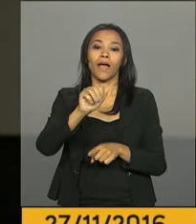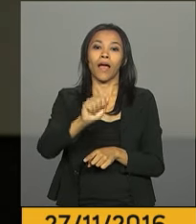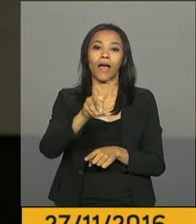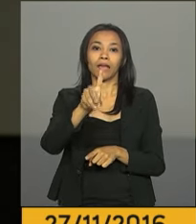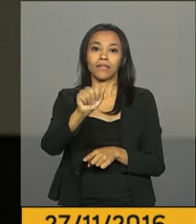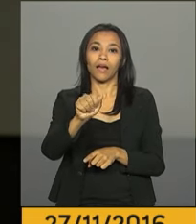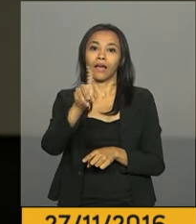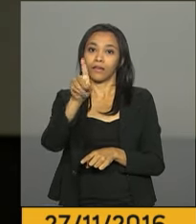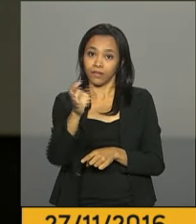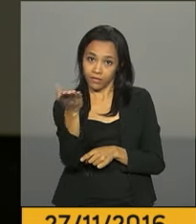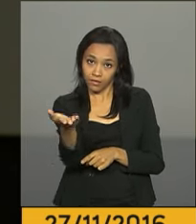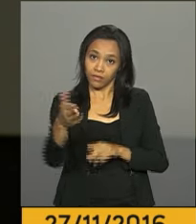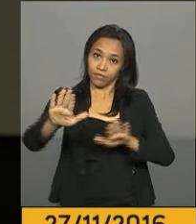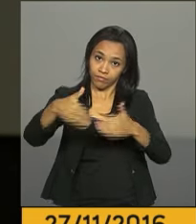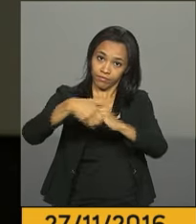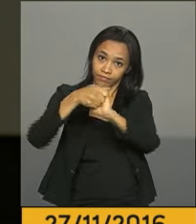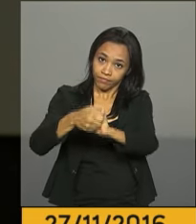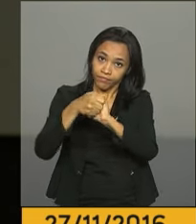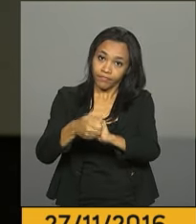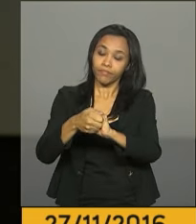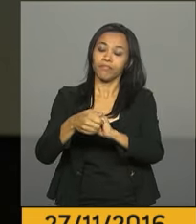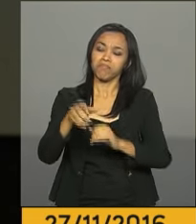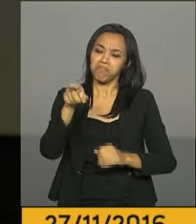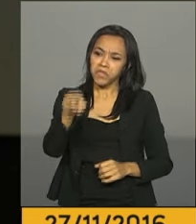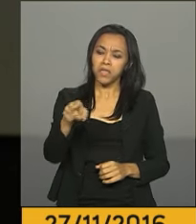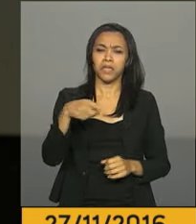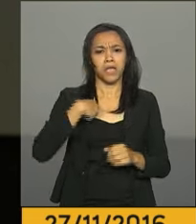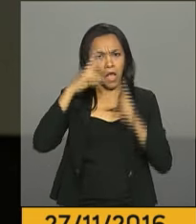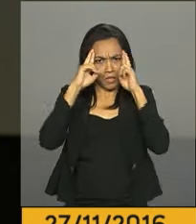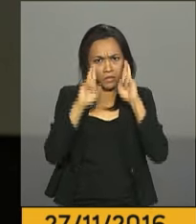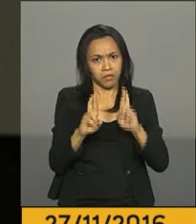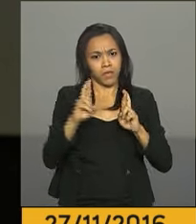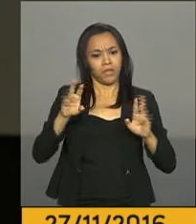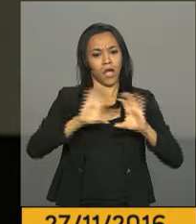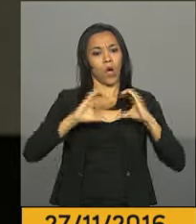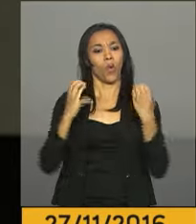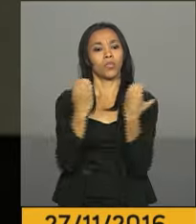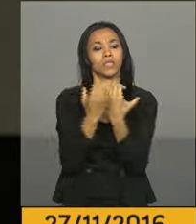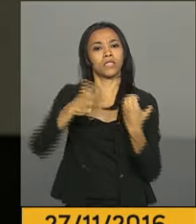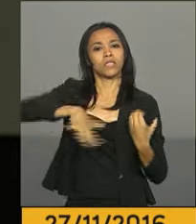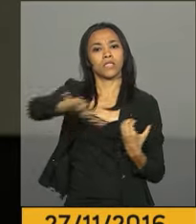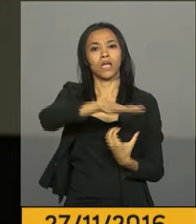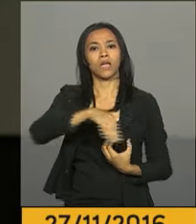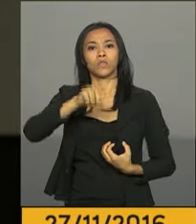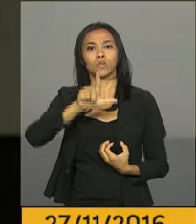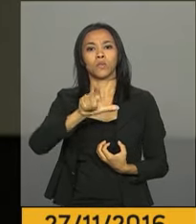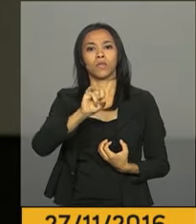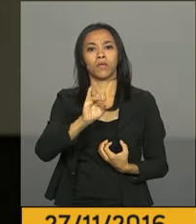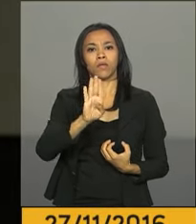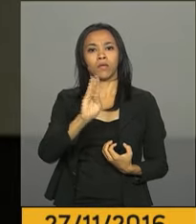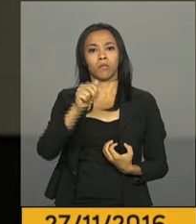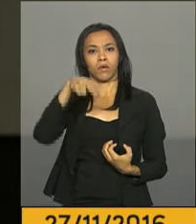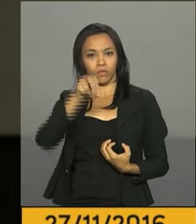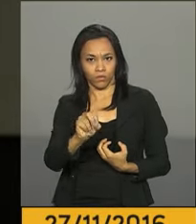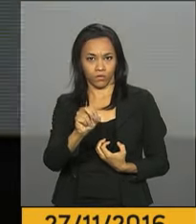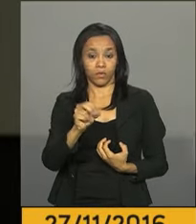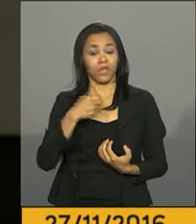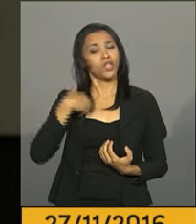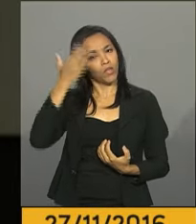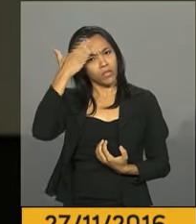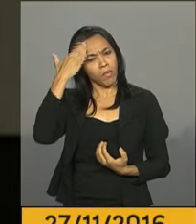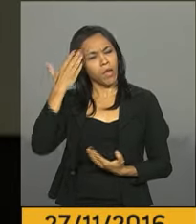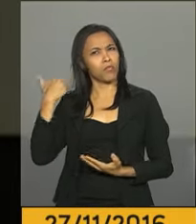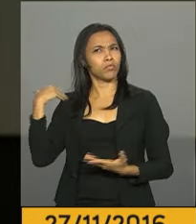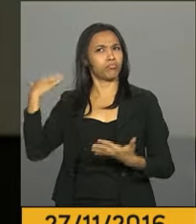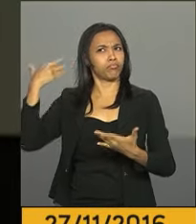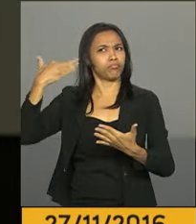o prefeito Haddad, que honra também a comunidade libanesa, quando nós todos sabemos que ao longo do tempo,